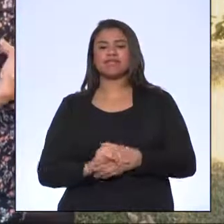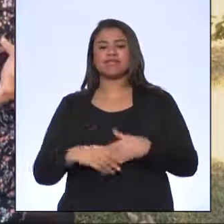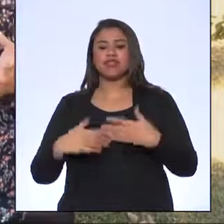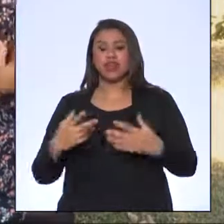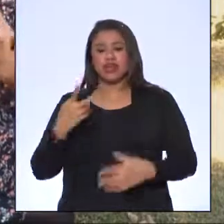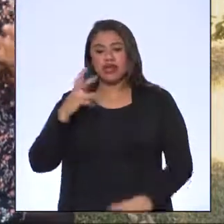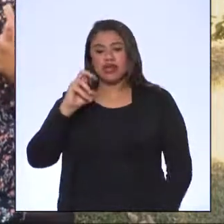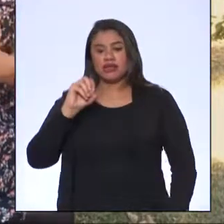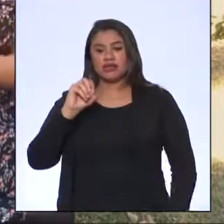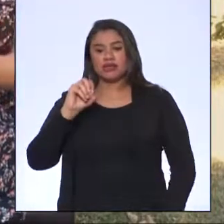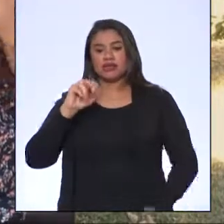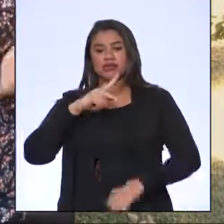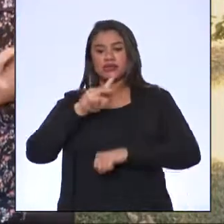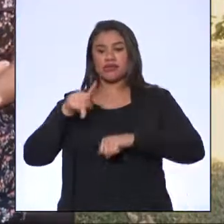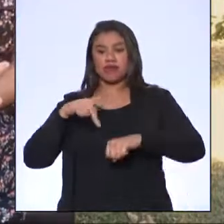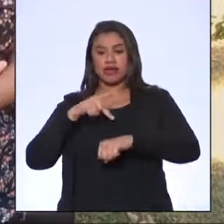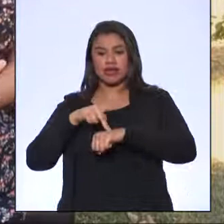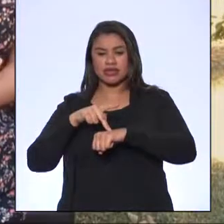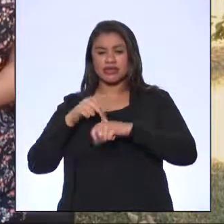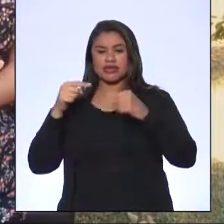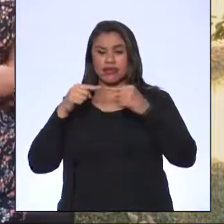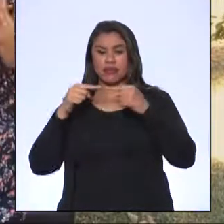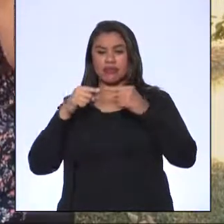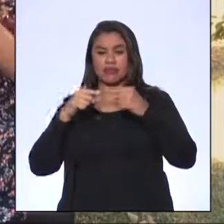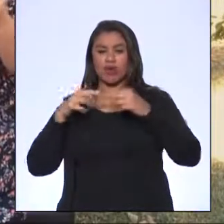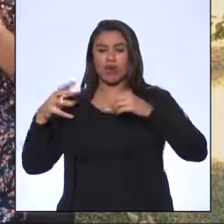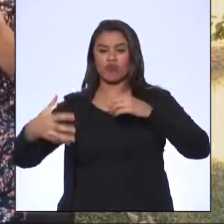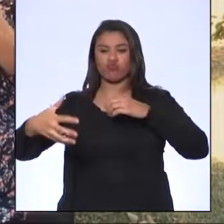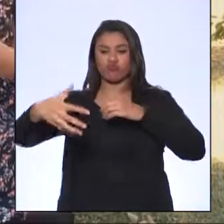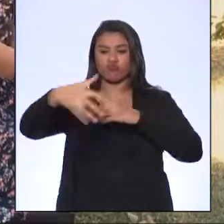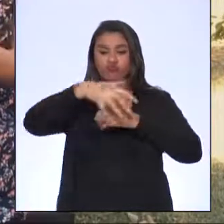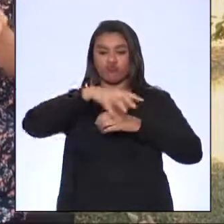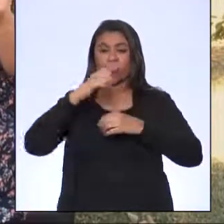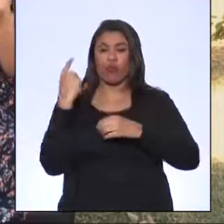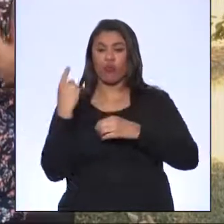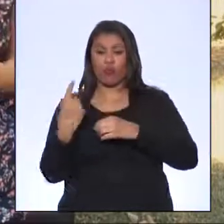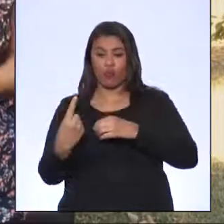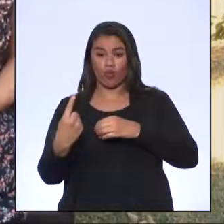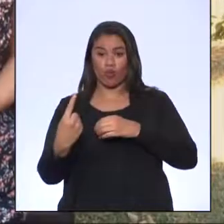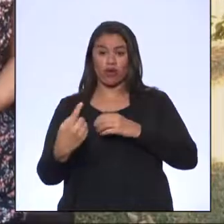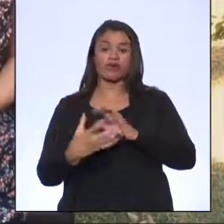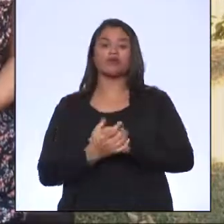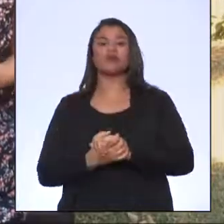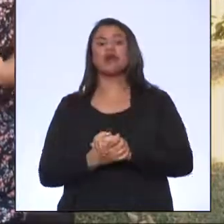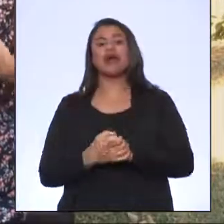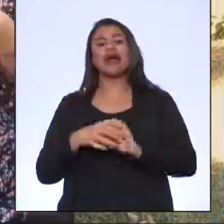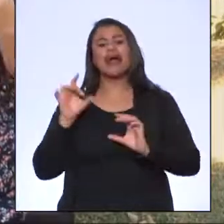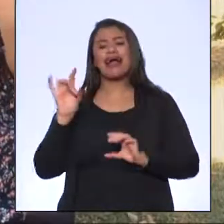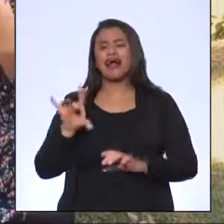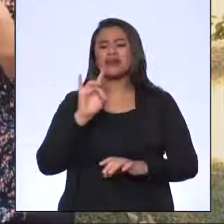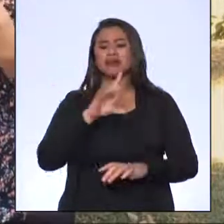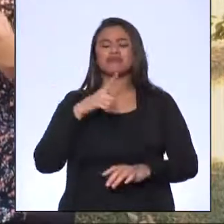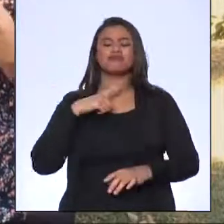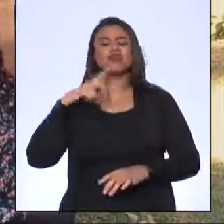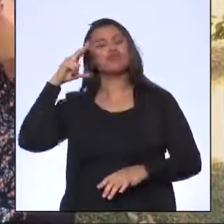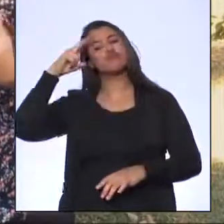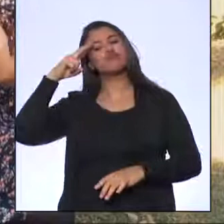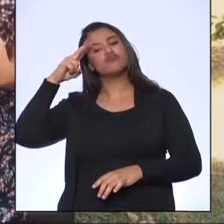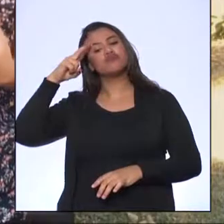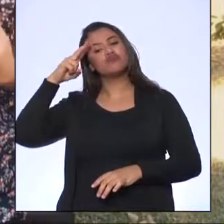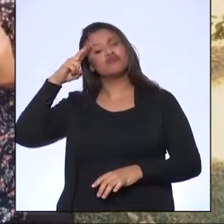50 países fazerem parte de um mesmo continente, cada um deles possui uma história, possui